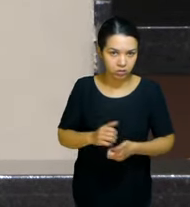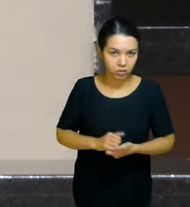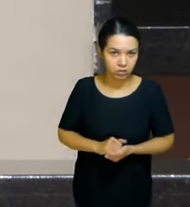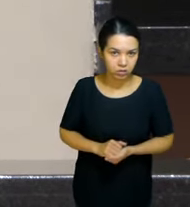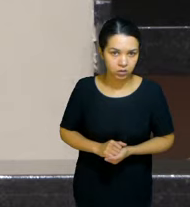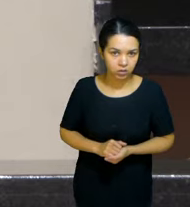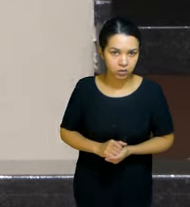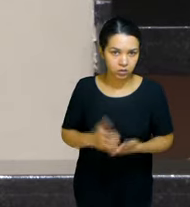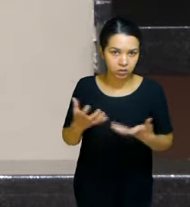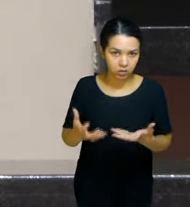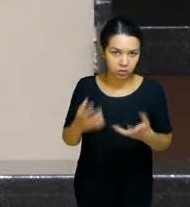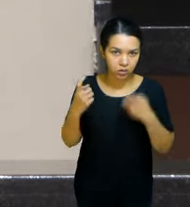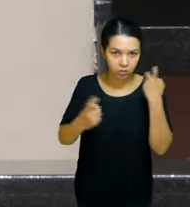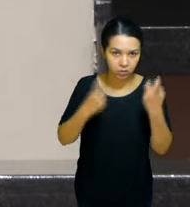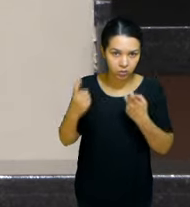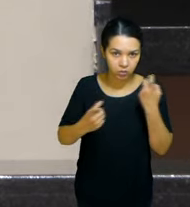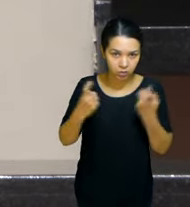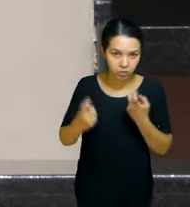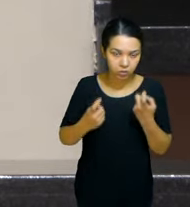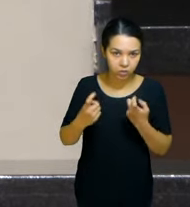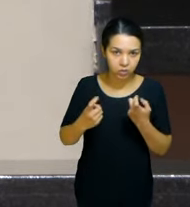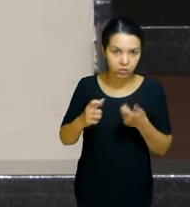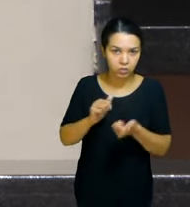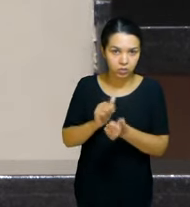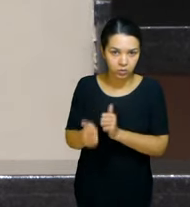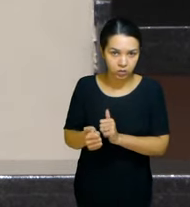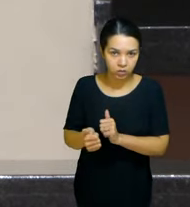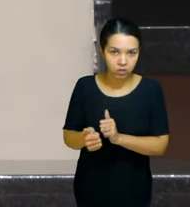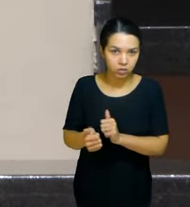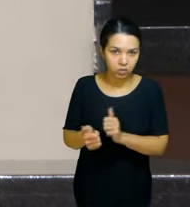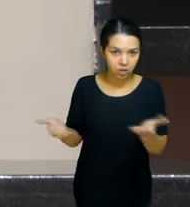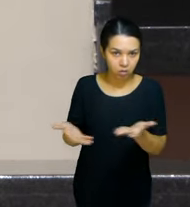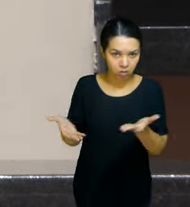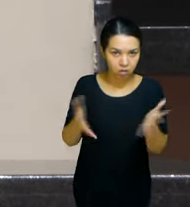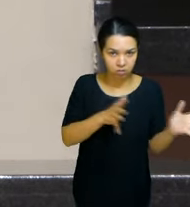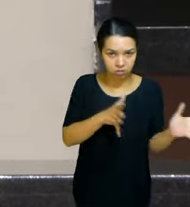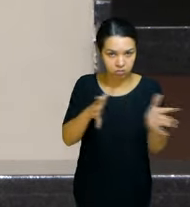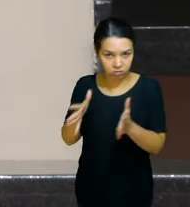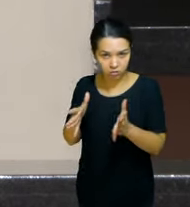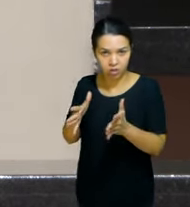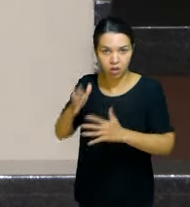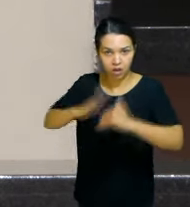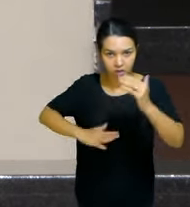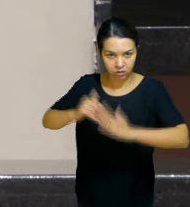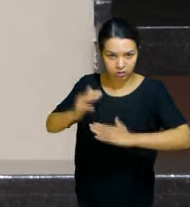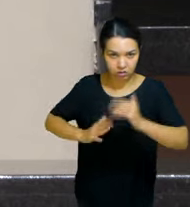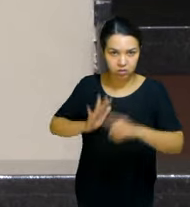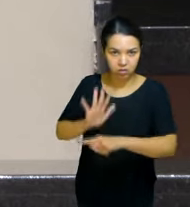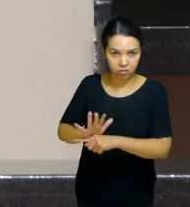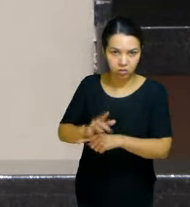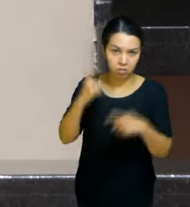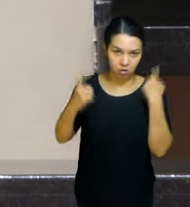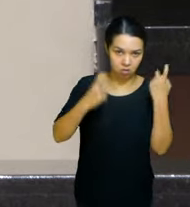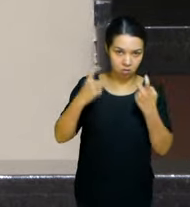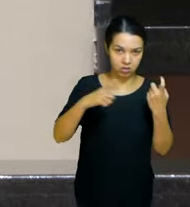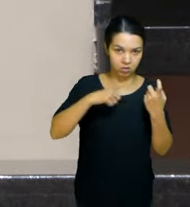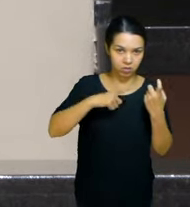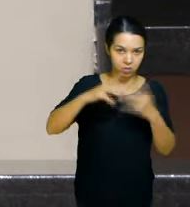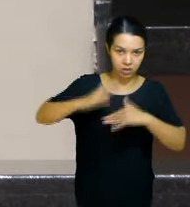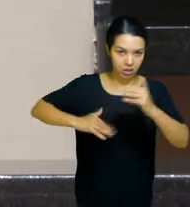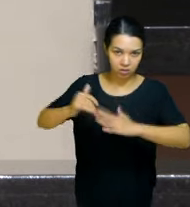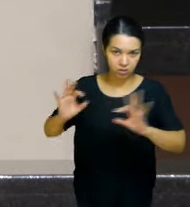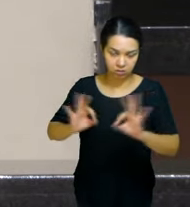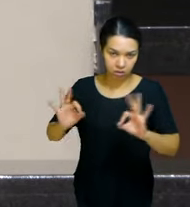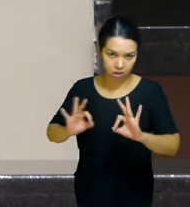Eu gostaria que essa preocupação com o esporte se transformasse em ação pelo esporte. A preocupação a gente pode ter, mas se a gente não tiver ação, a gente não